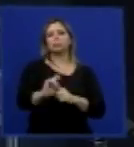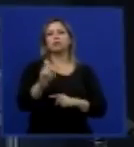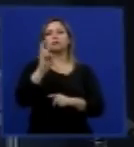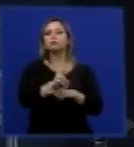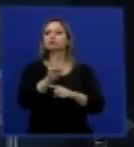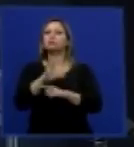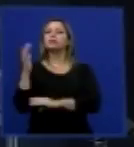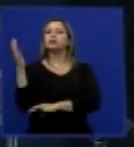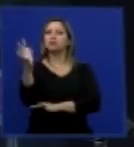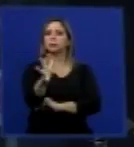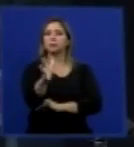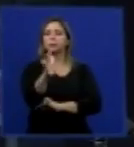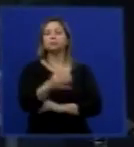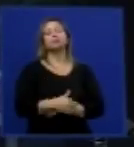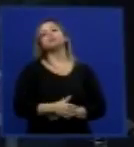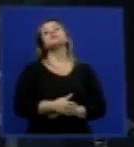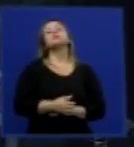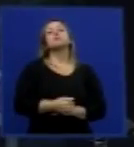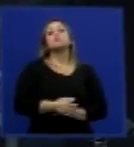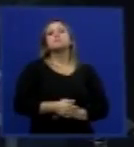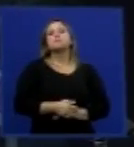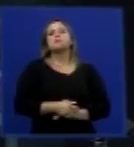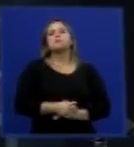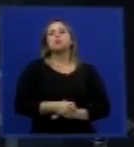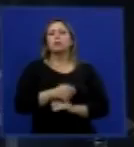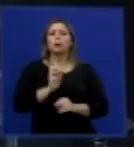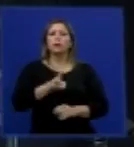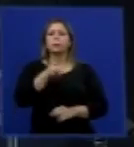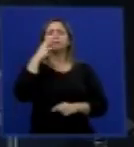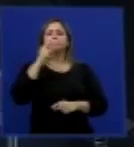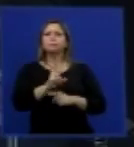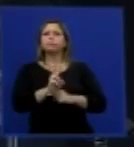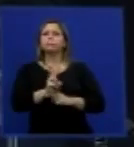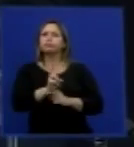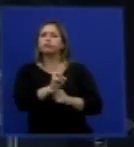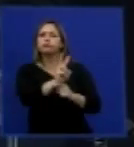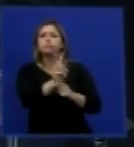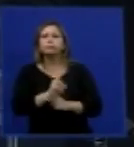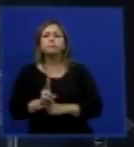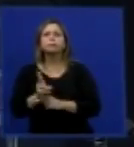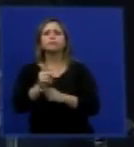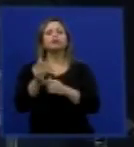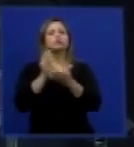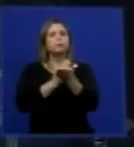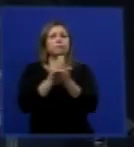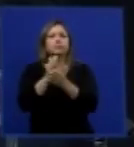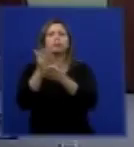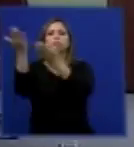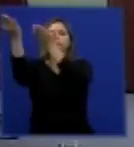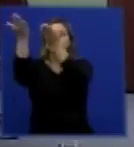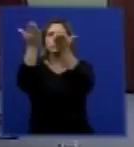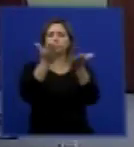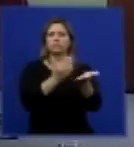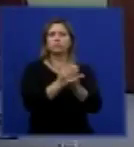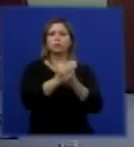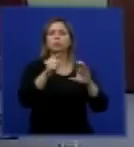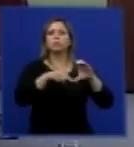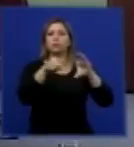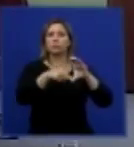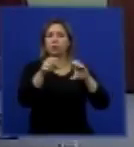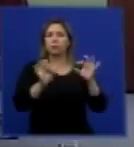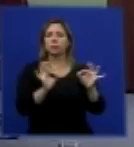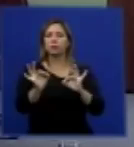sociedade acompanhamos o processo Desde da importação as últimas que